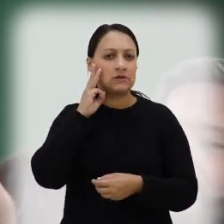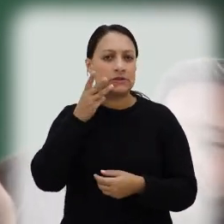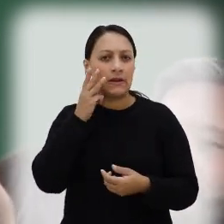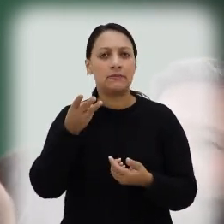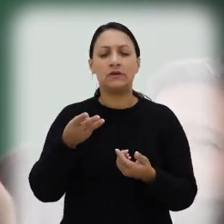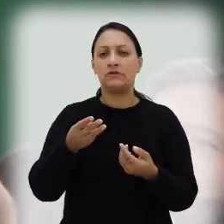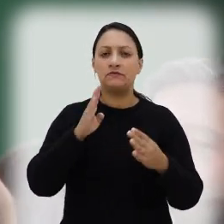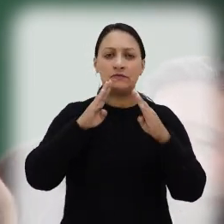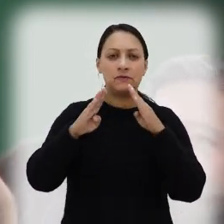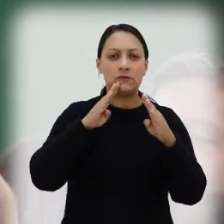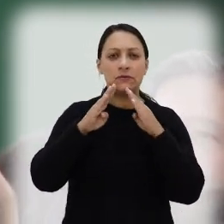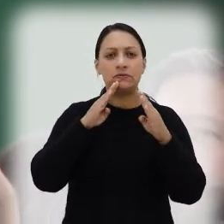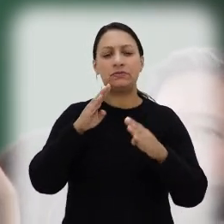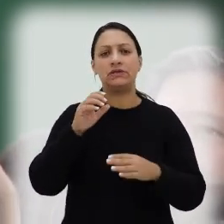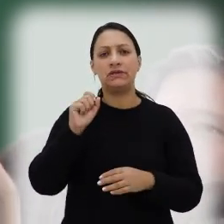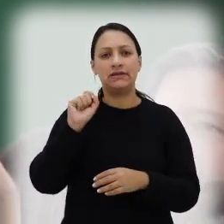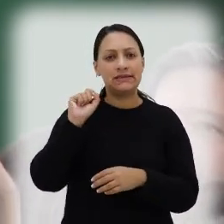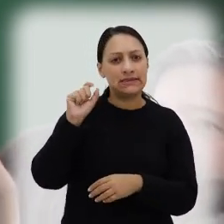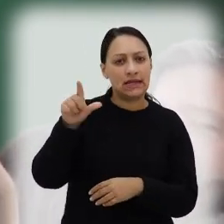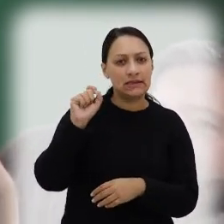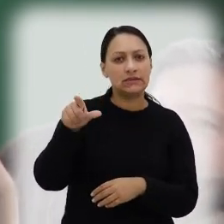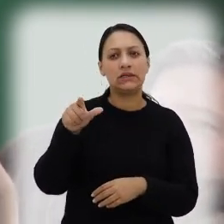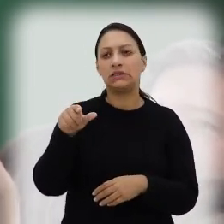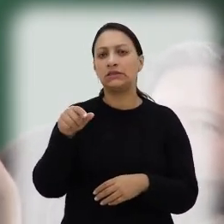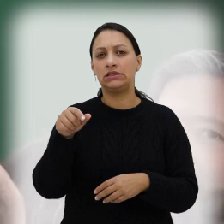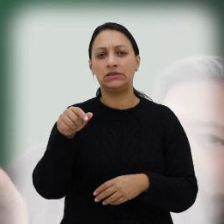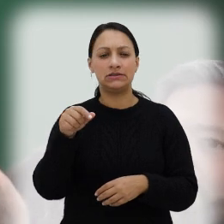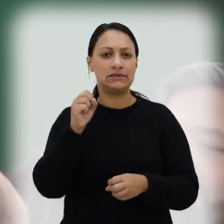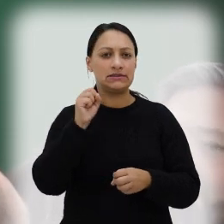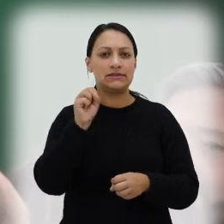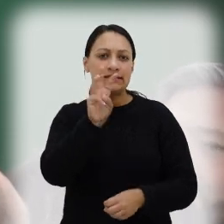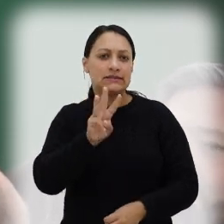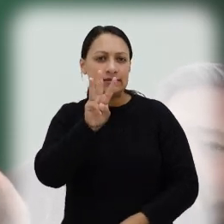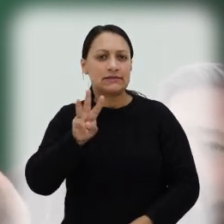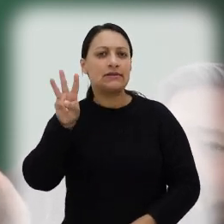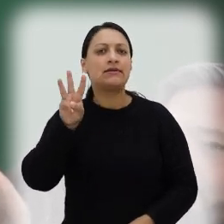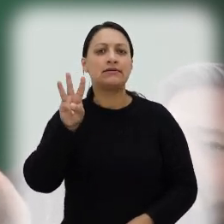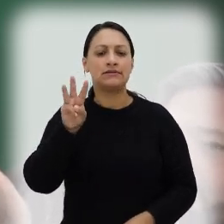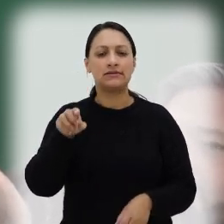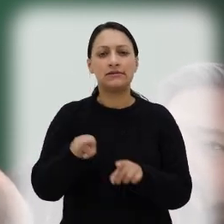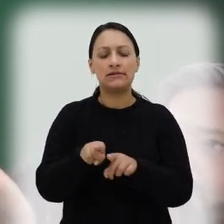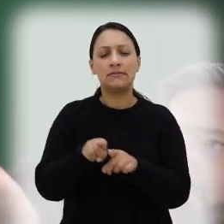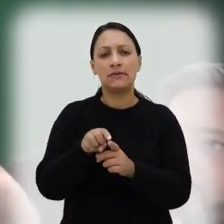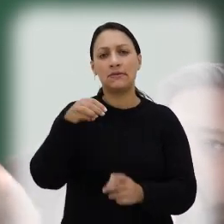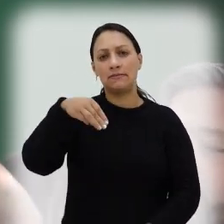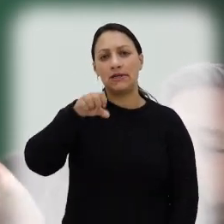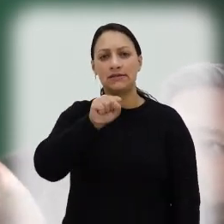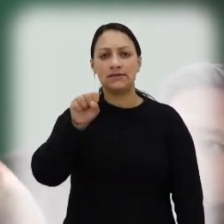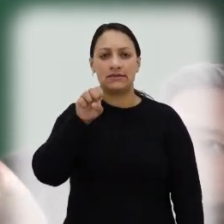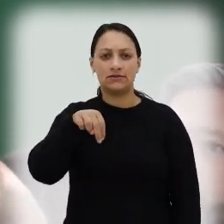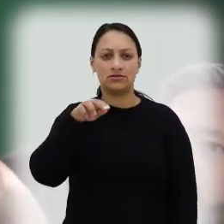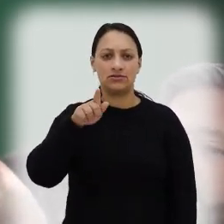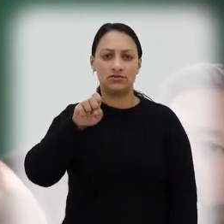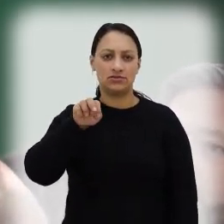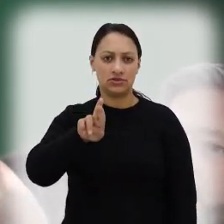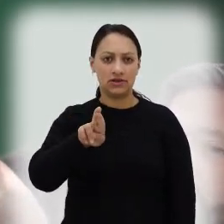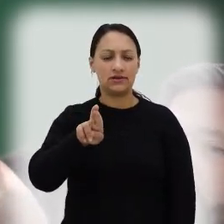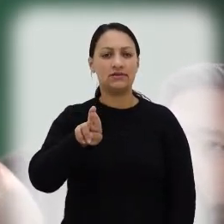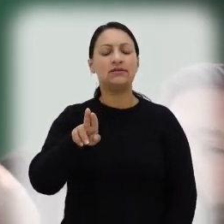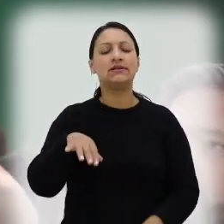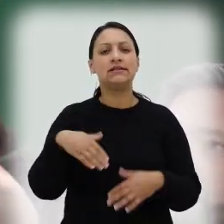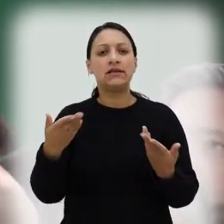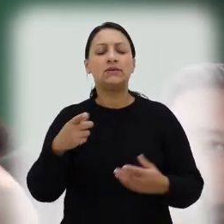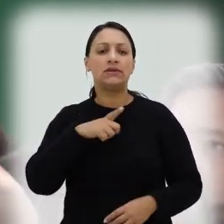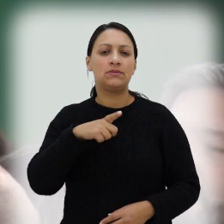Instagram, Telegram, WebChat, que é no site, e Google Messenger. Possibilitamos multi-atendentes, então de